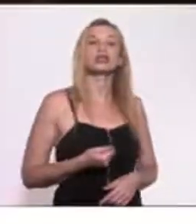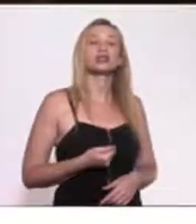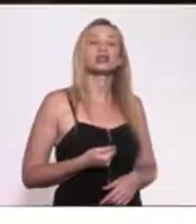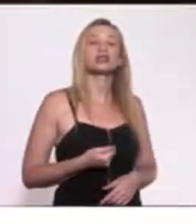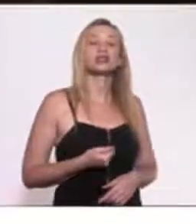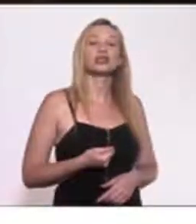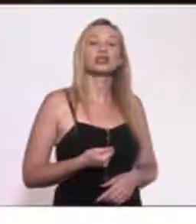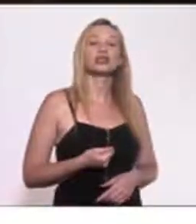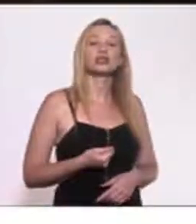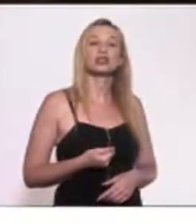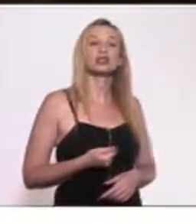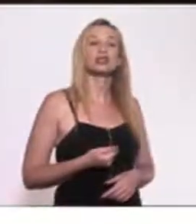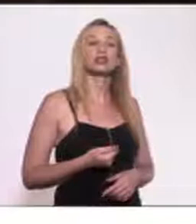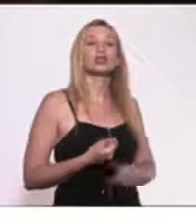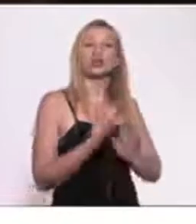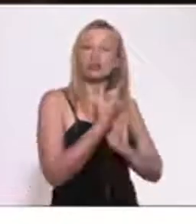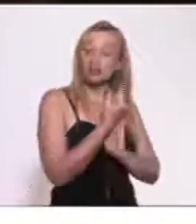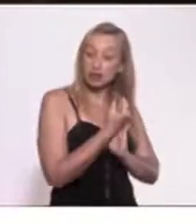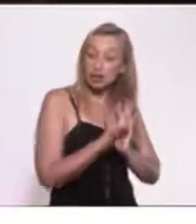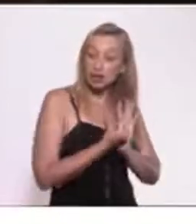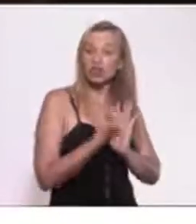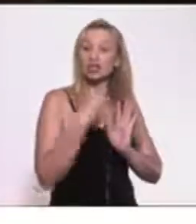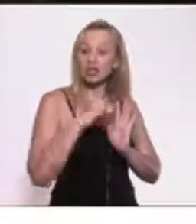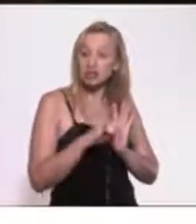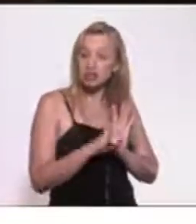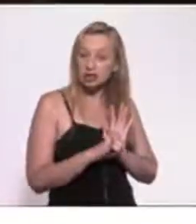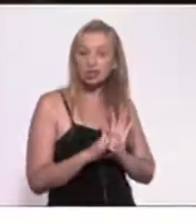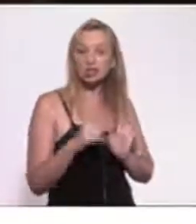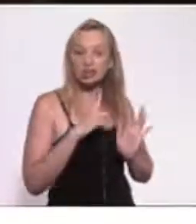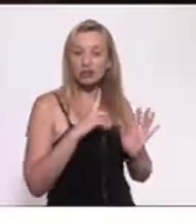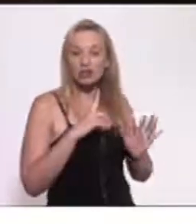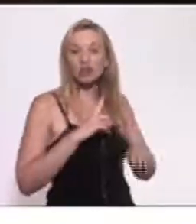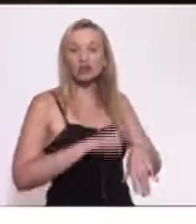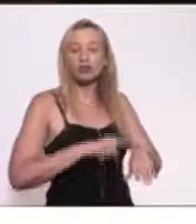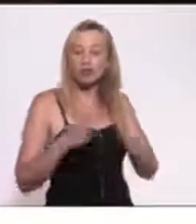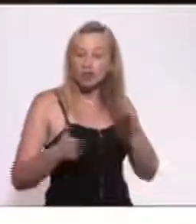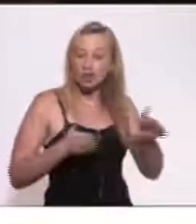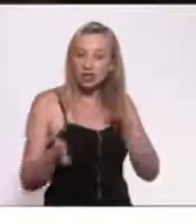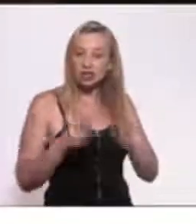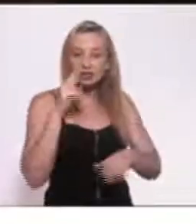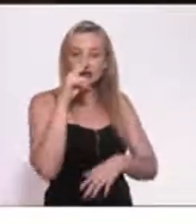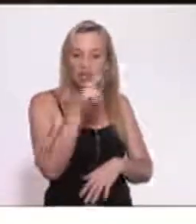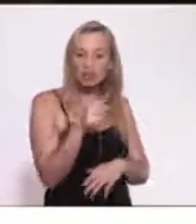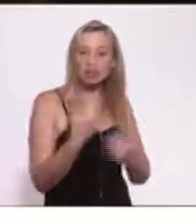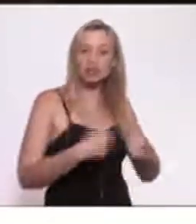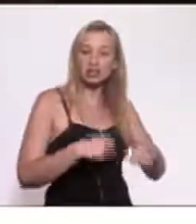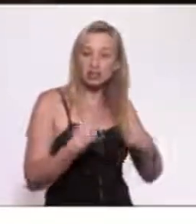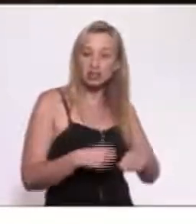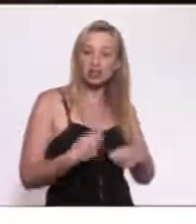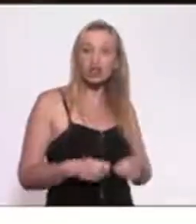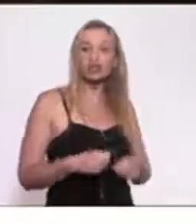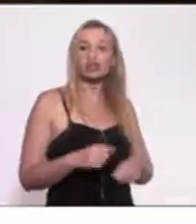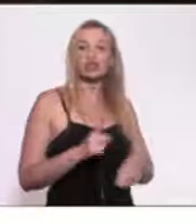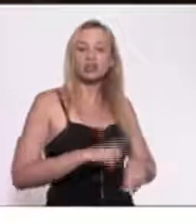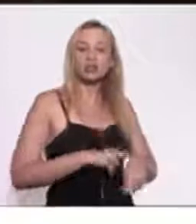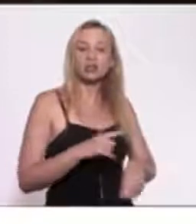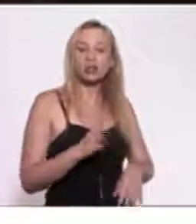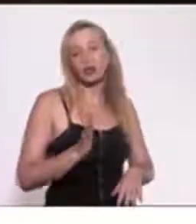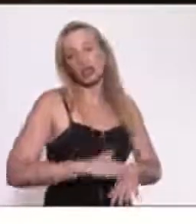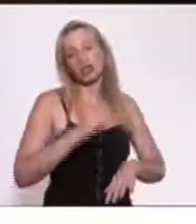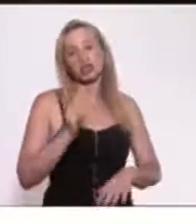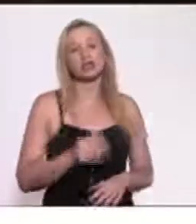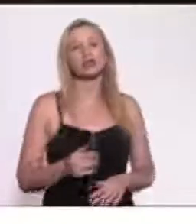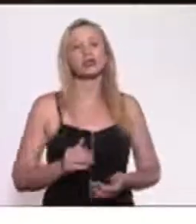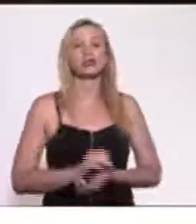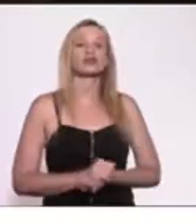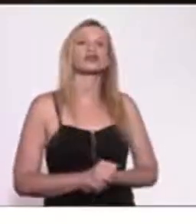financeiro se nós tivermos realmente esse período de calamidade fortalecendo uma necessidade de prorrogação do período de